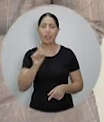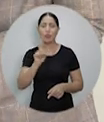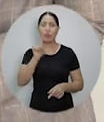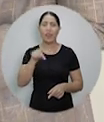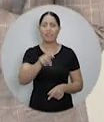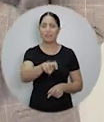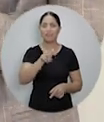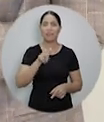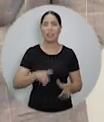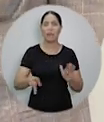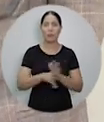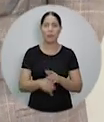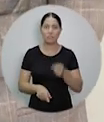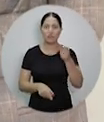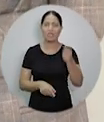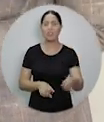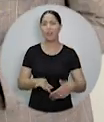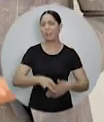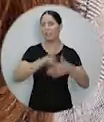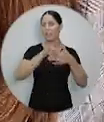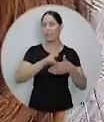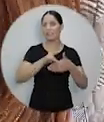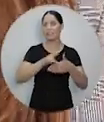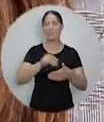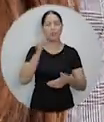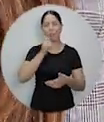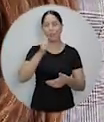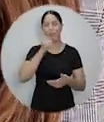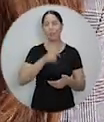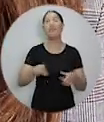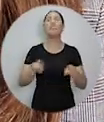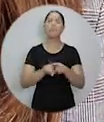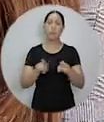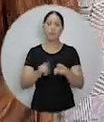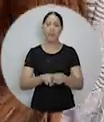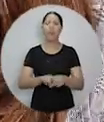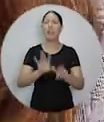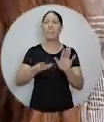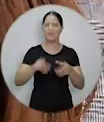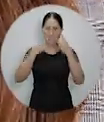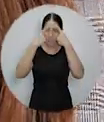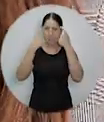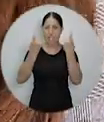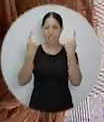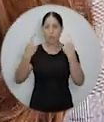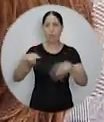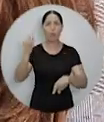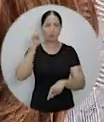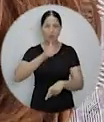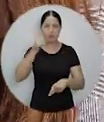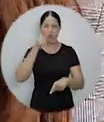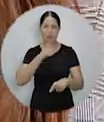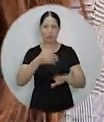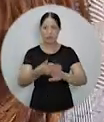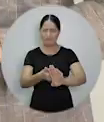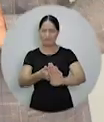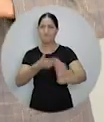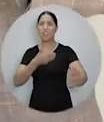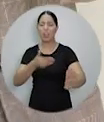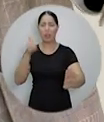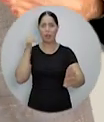decisão, nos cargos que exercem as políticas públicas. E ainda temos a violência contra a mulher, a nos inibir e a fechar os